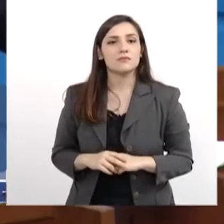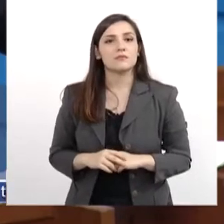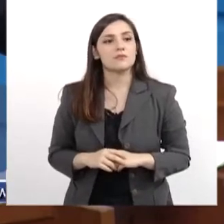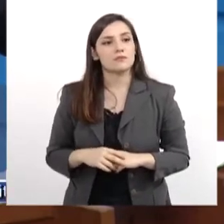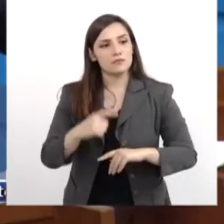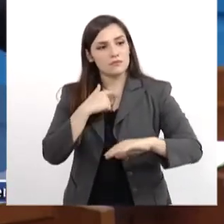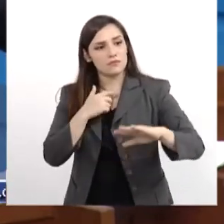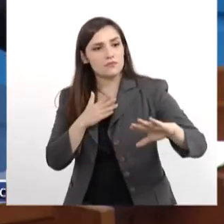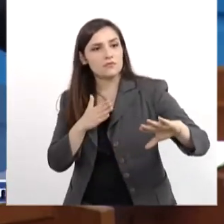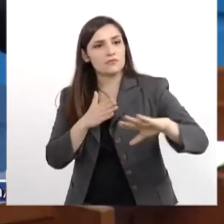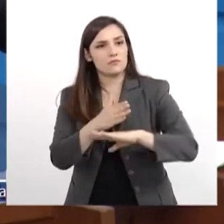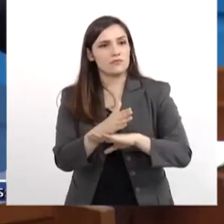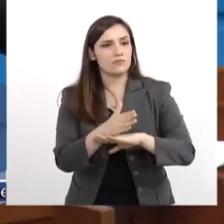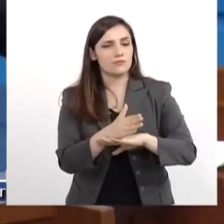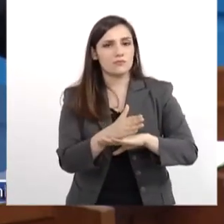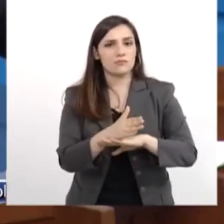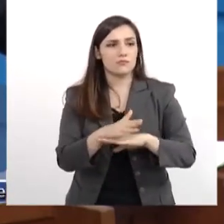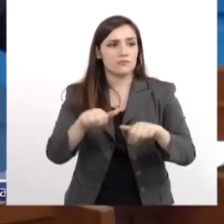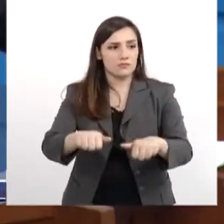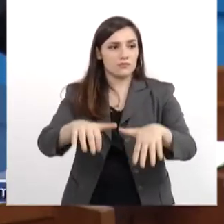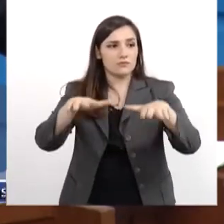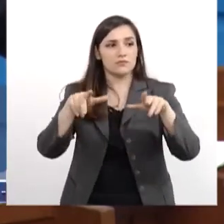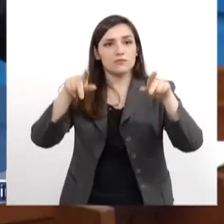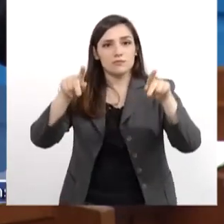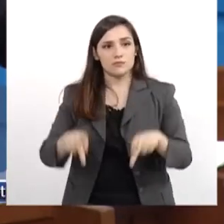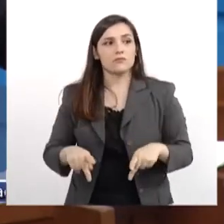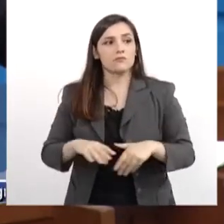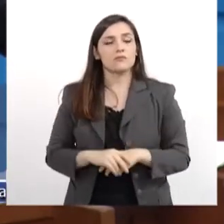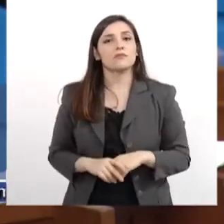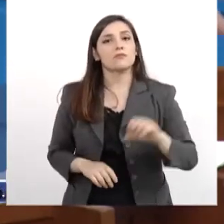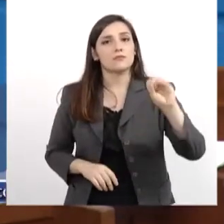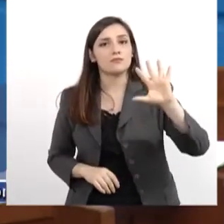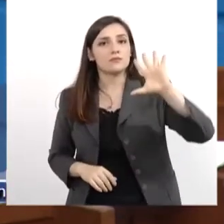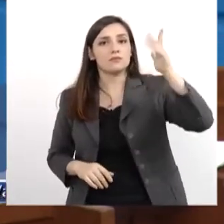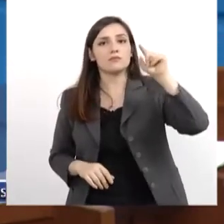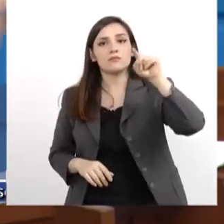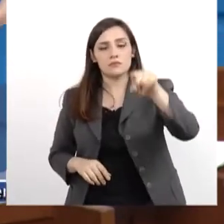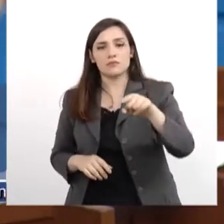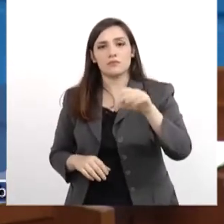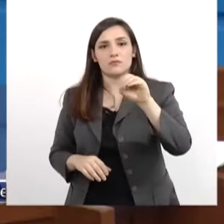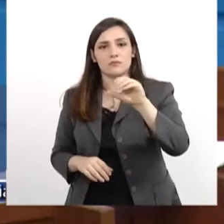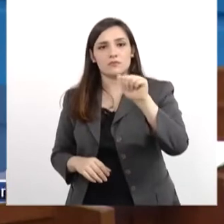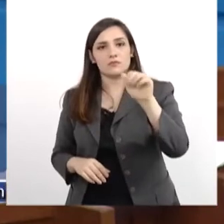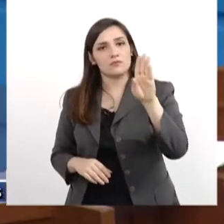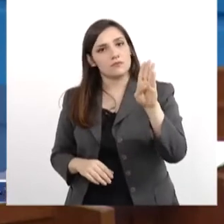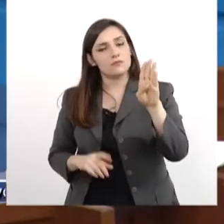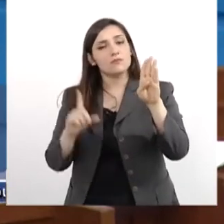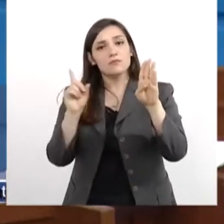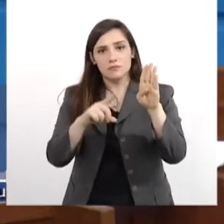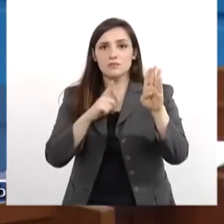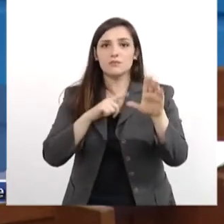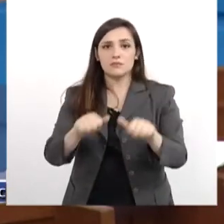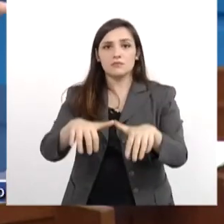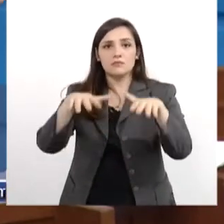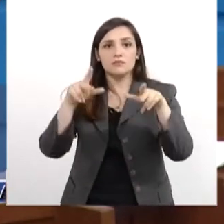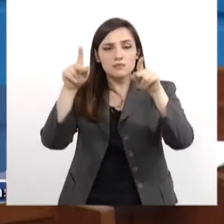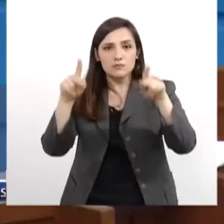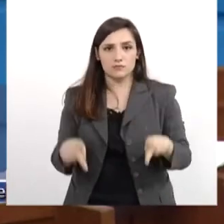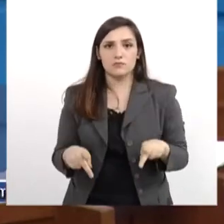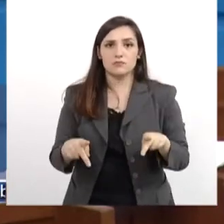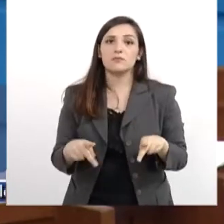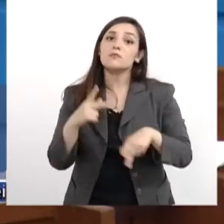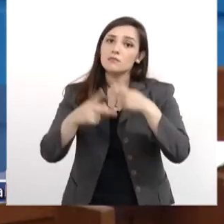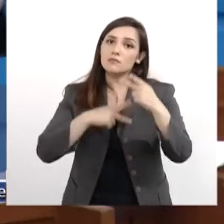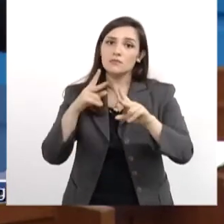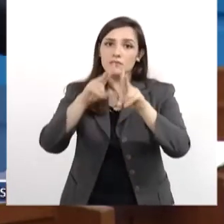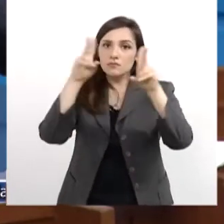numa audiência pública que aconteceu na OAB, que tratava justamente desse assunto, quando uma pessoa